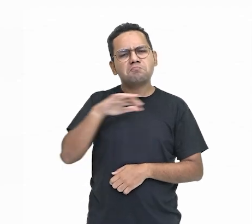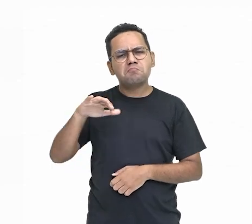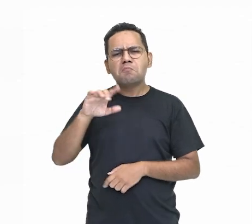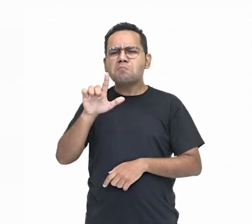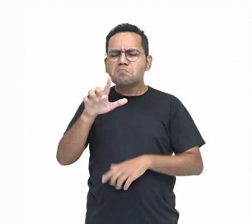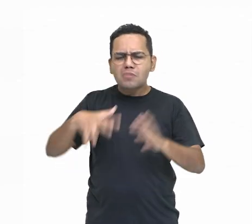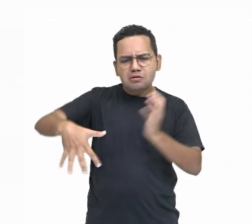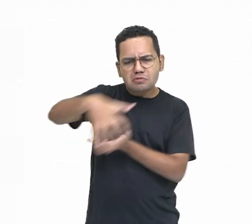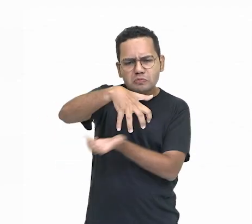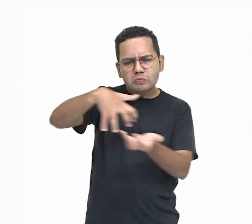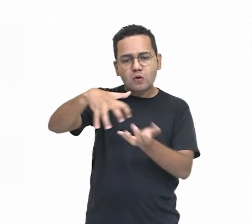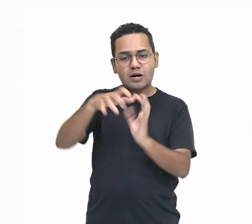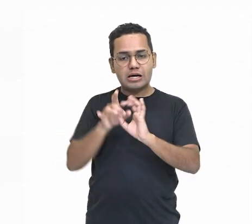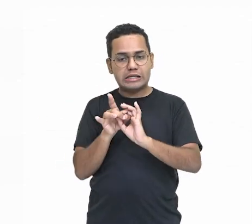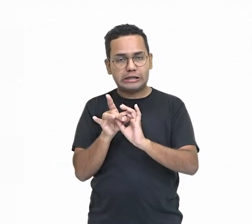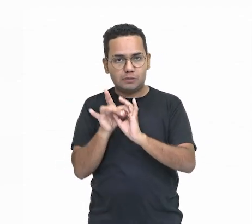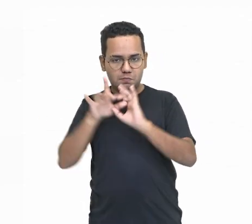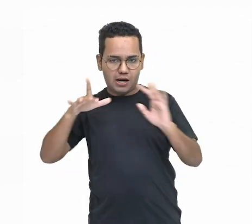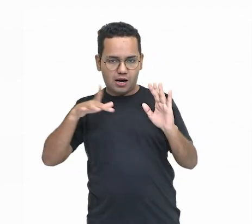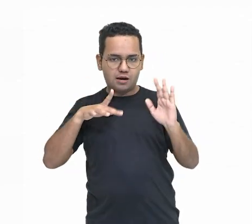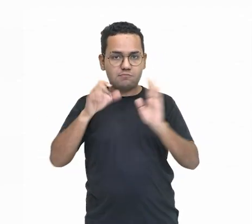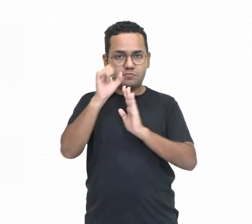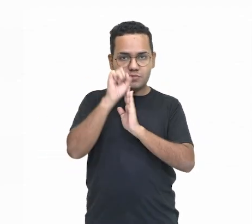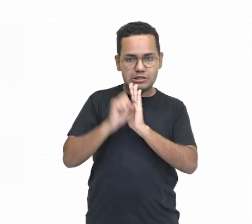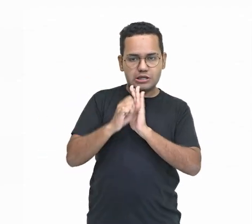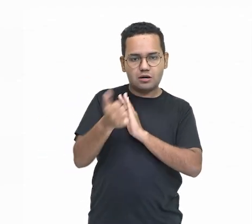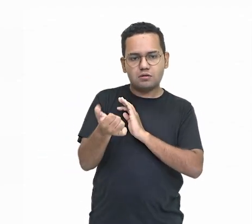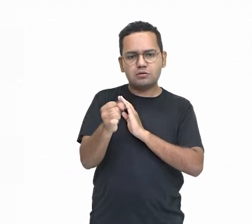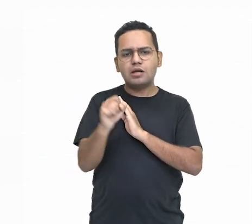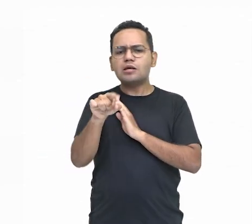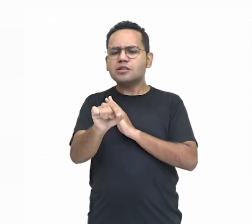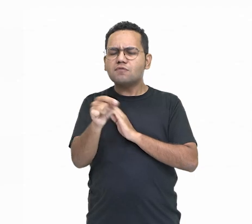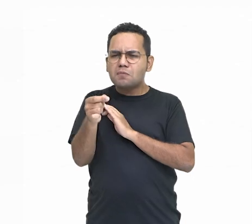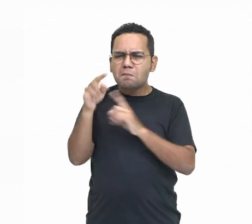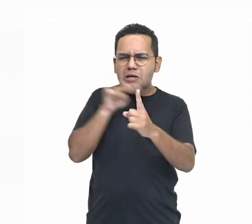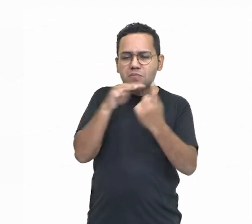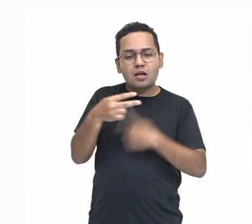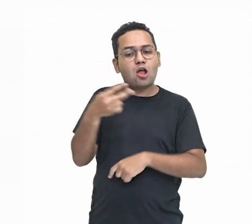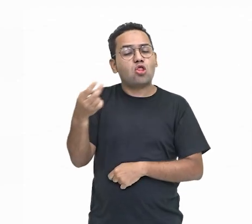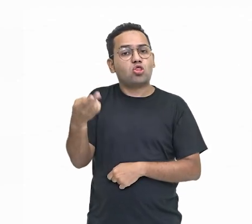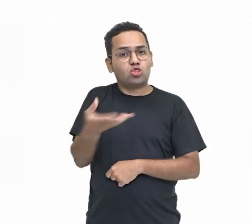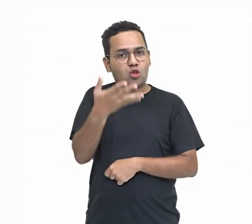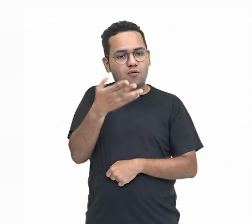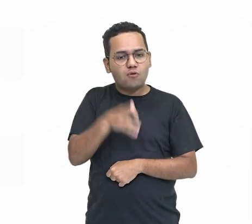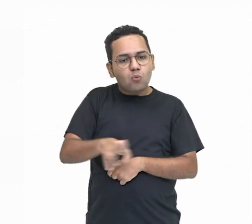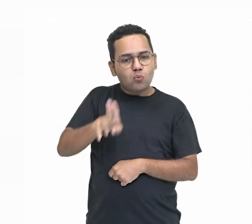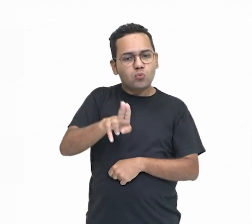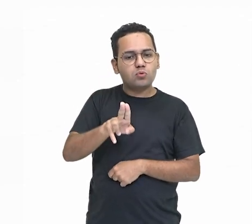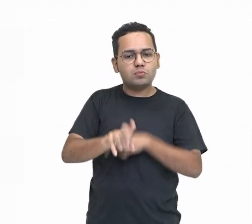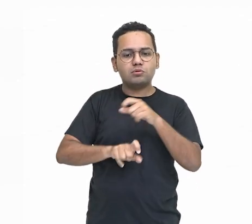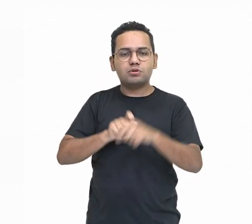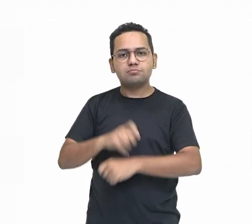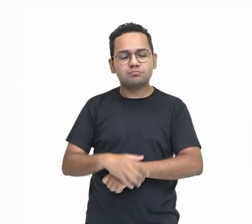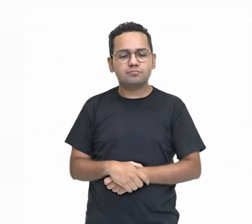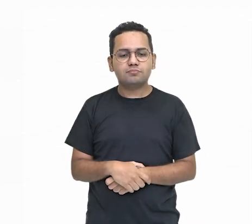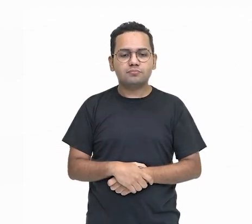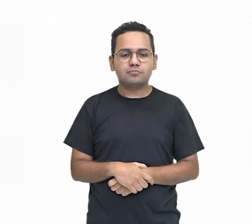deram uma nova conotação ao termo que passou a ser utilizado